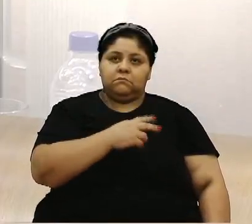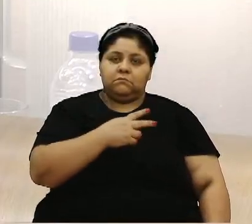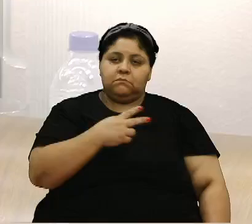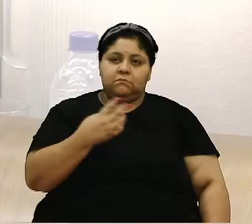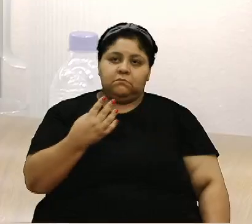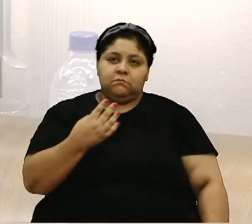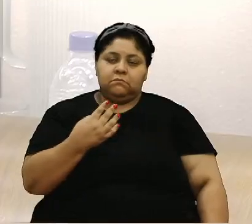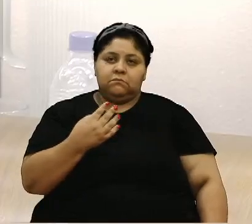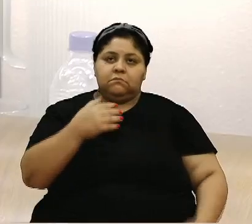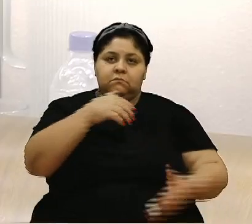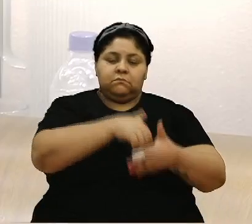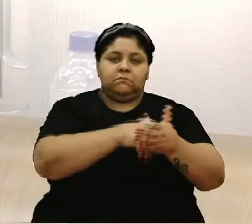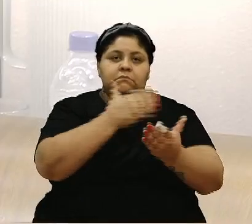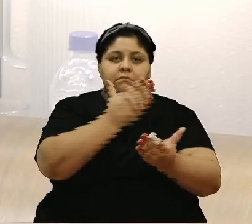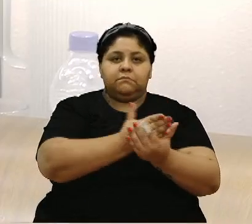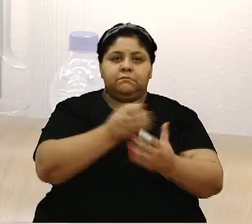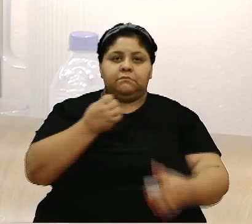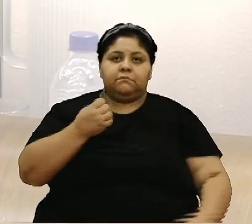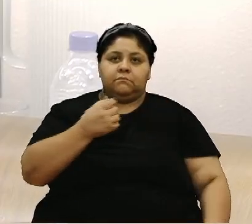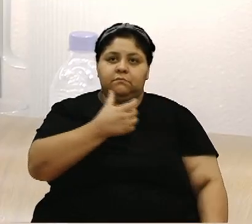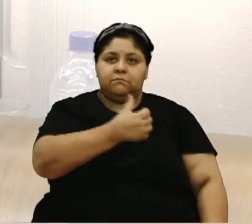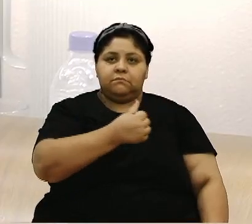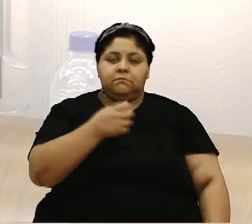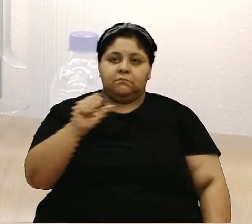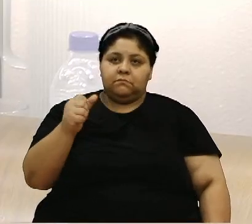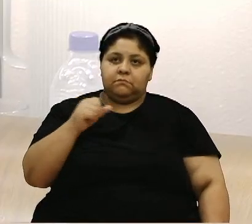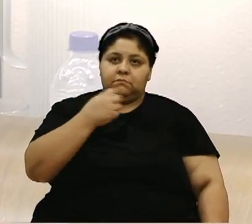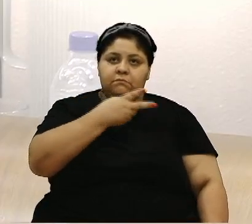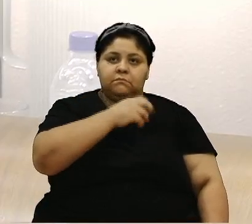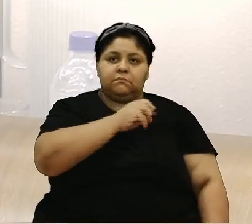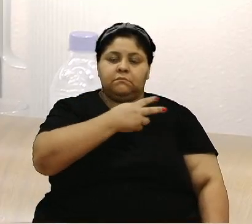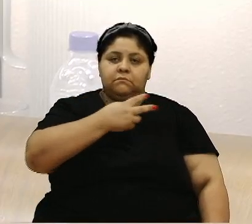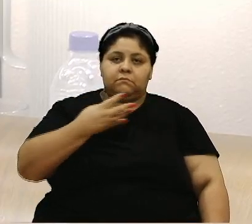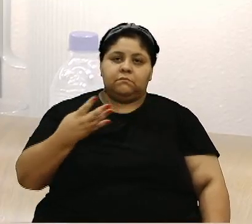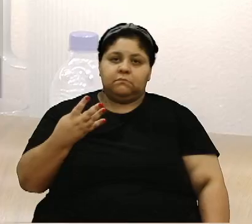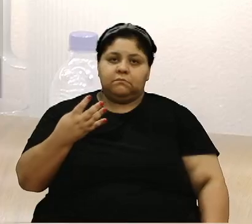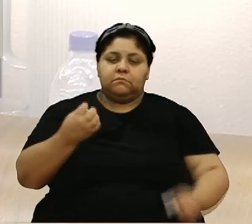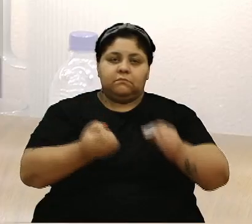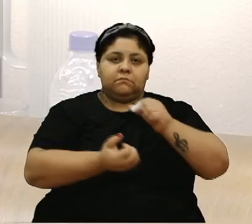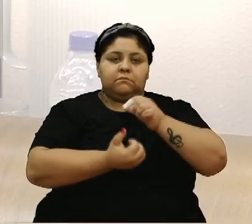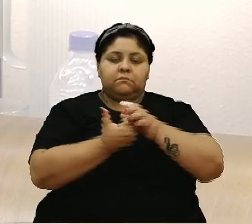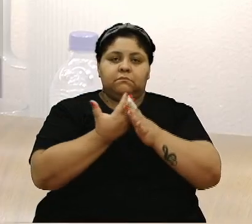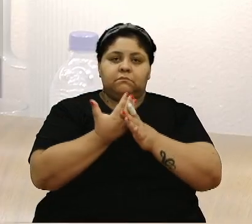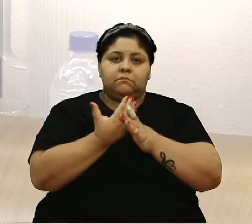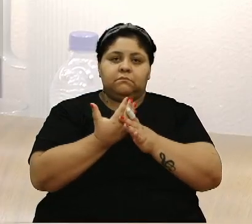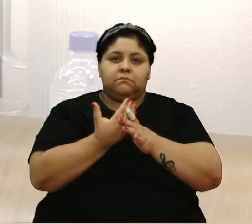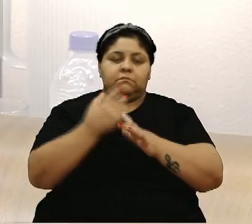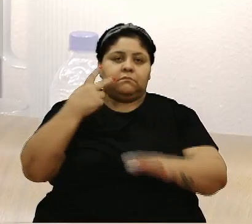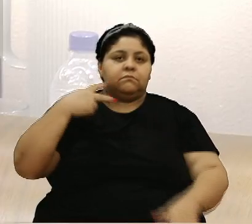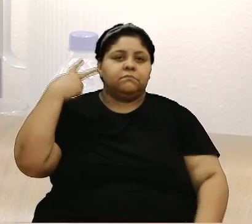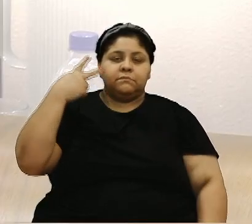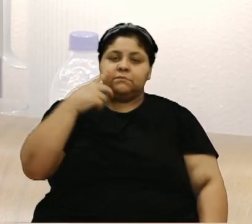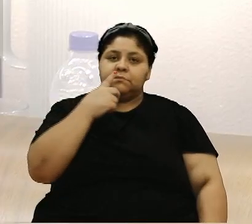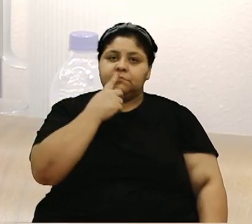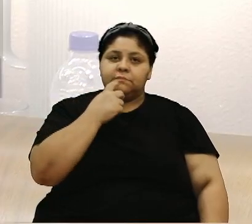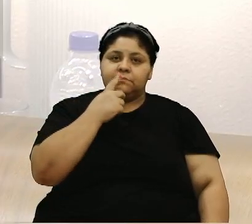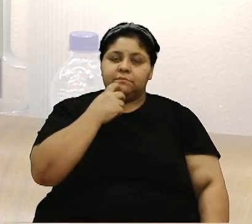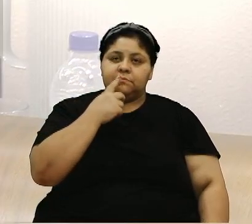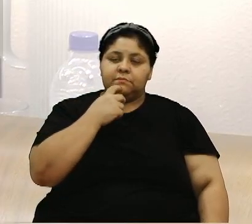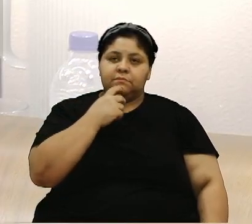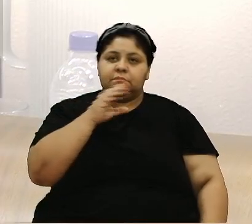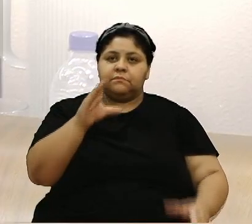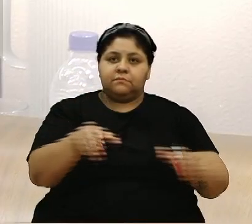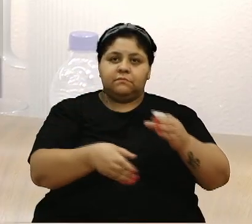51/2024, contido no processo 68/2024, de autoria da vereadora Rose Frigieri, que inclui o